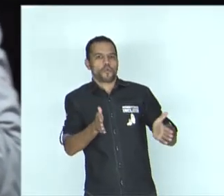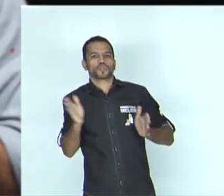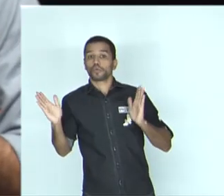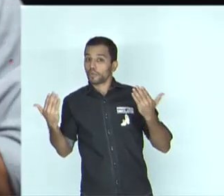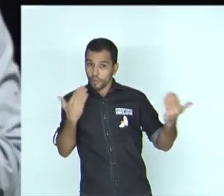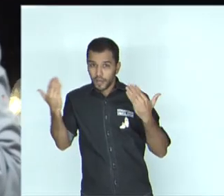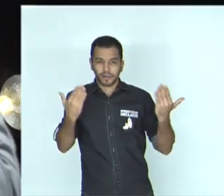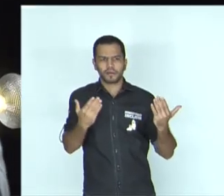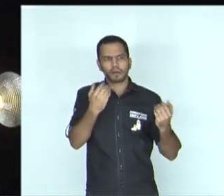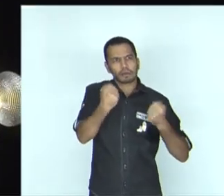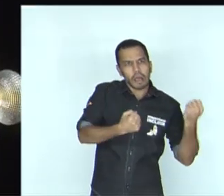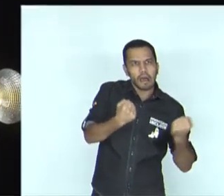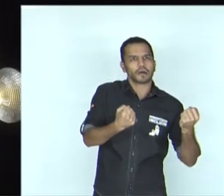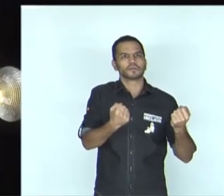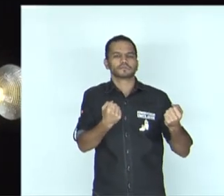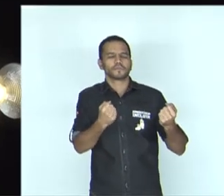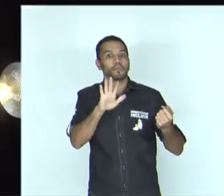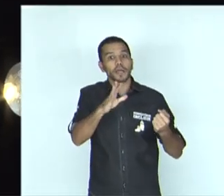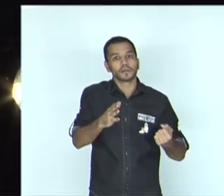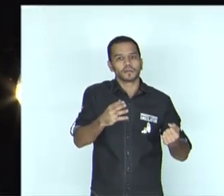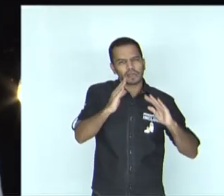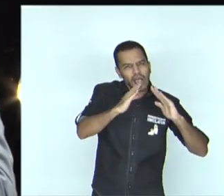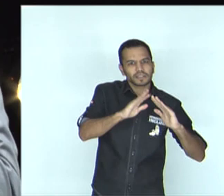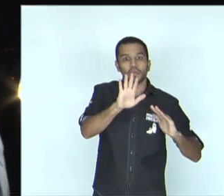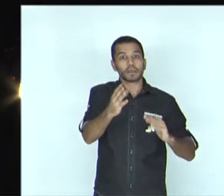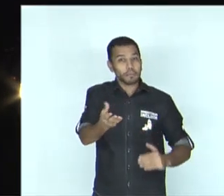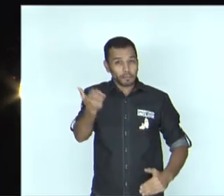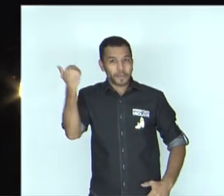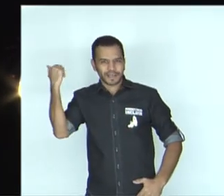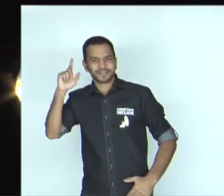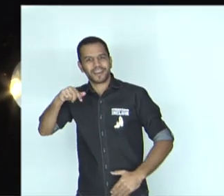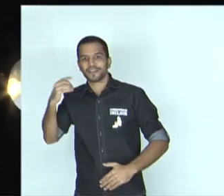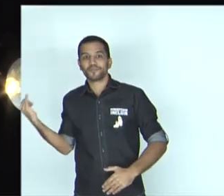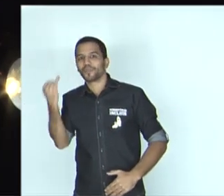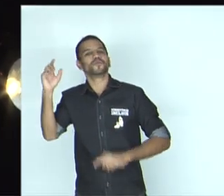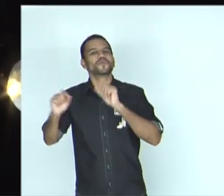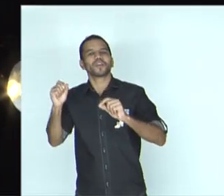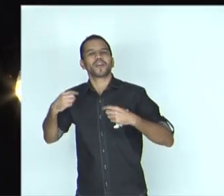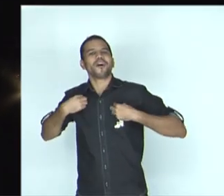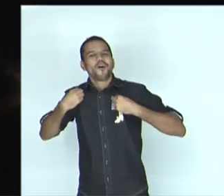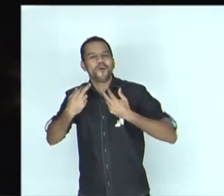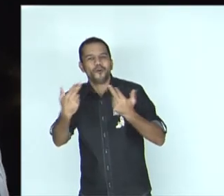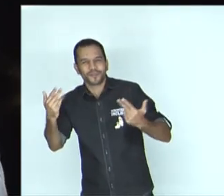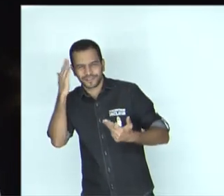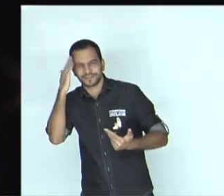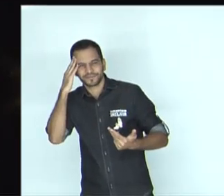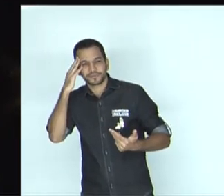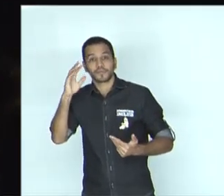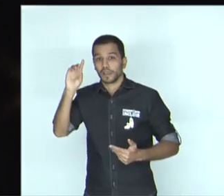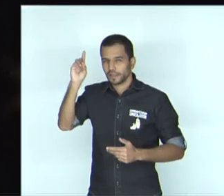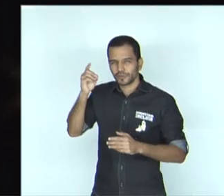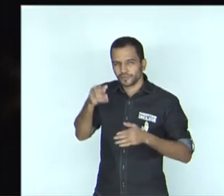a veste, ela realmente era um patrimônio da pessoa. E ele fala assim, ó, olha os lírios do campo, como é que eles se